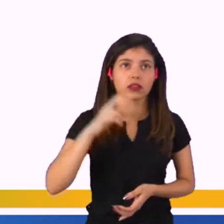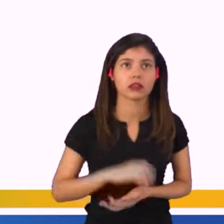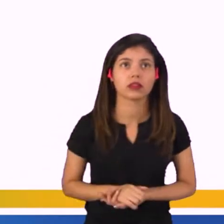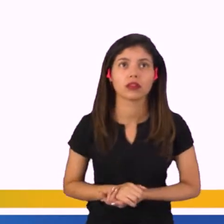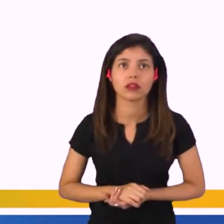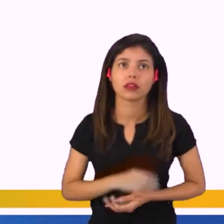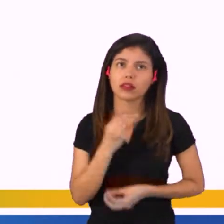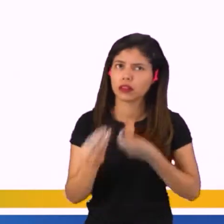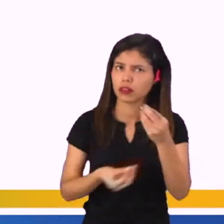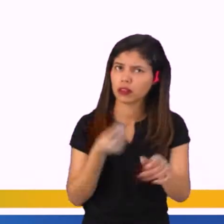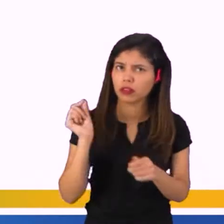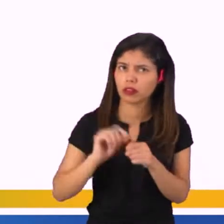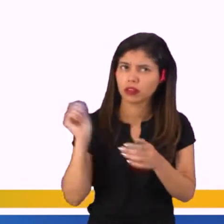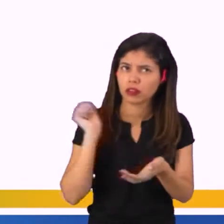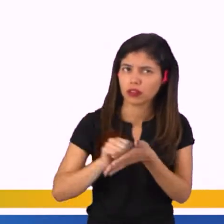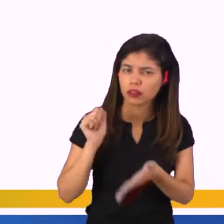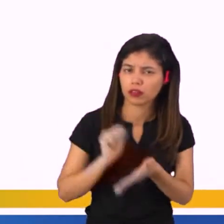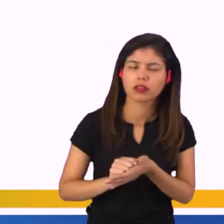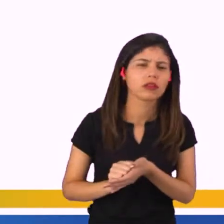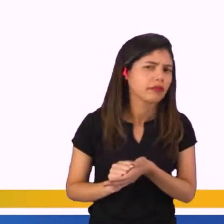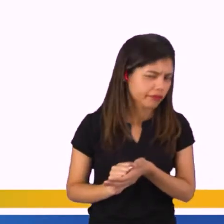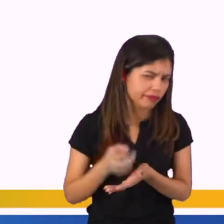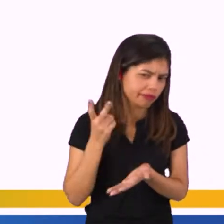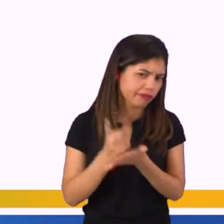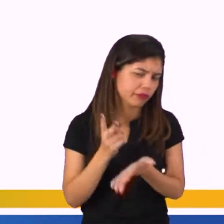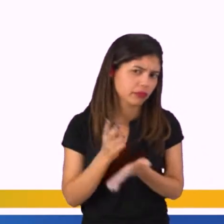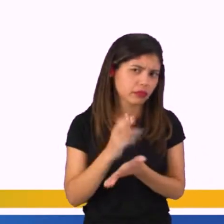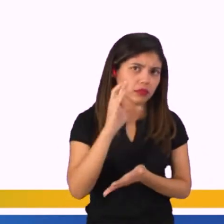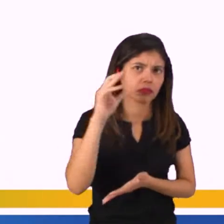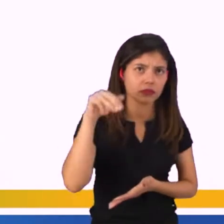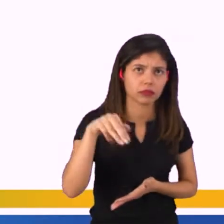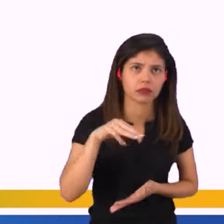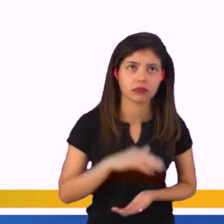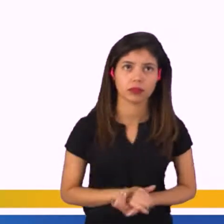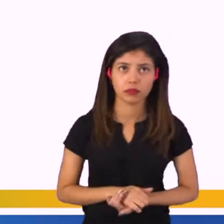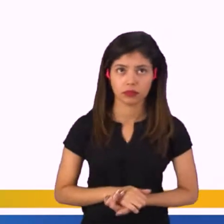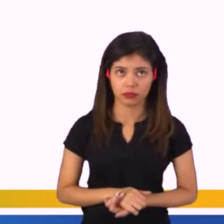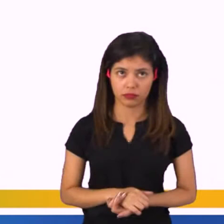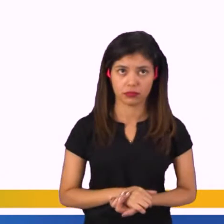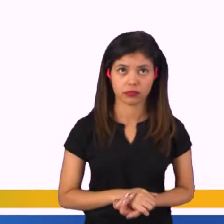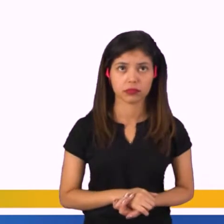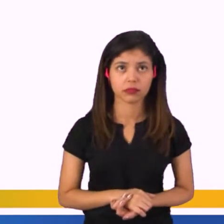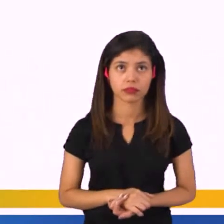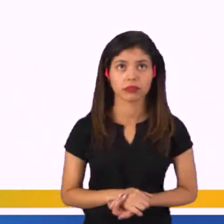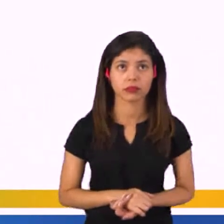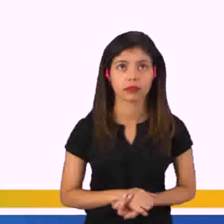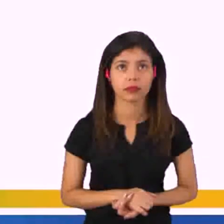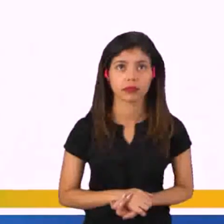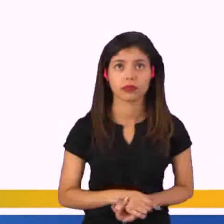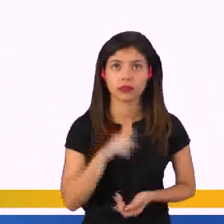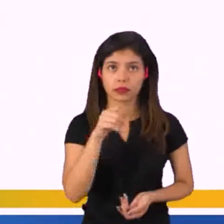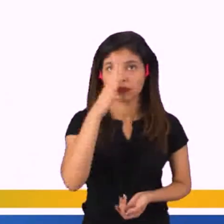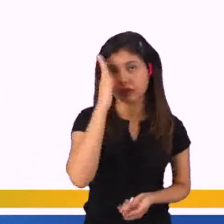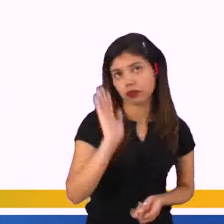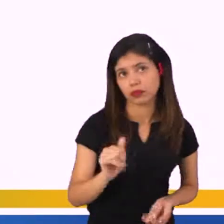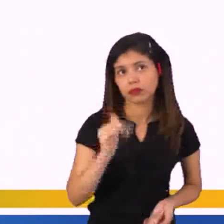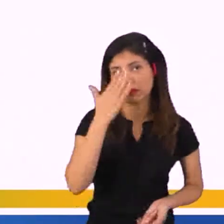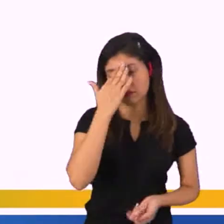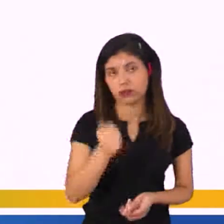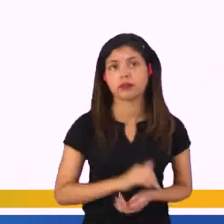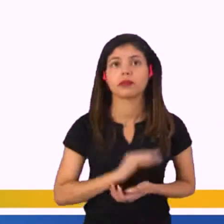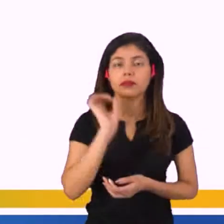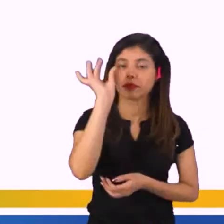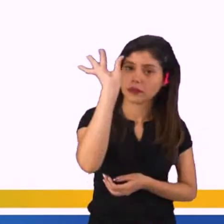altura 1,5 m, como é que você faria para escrever essa mesma altura em centímetros, não é mesmo? Então, você já sabe